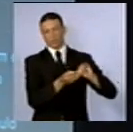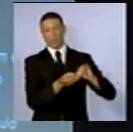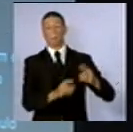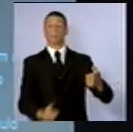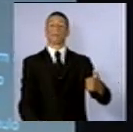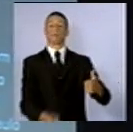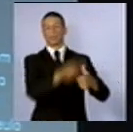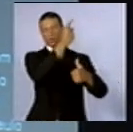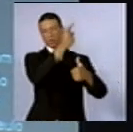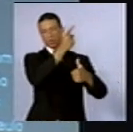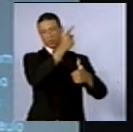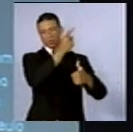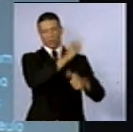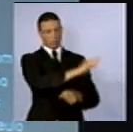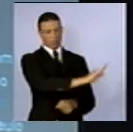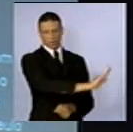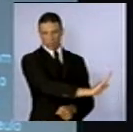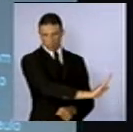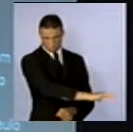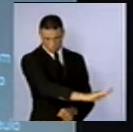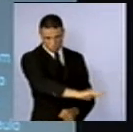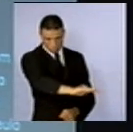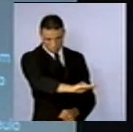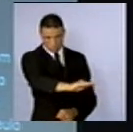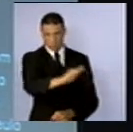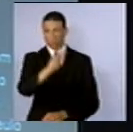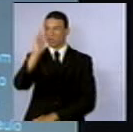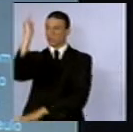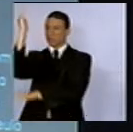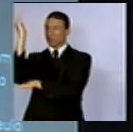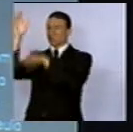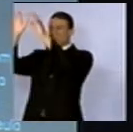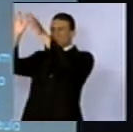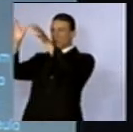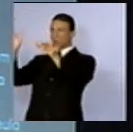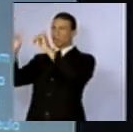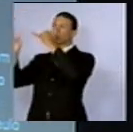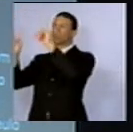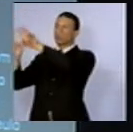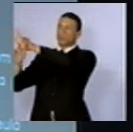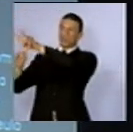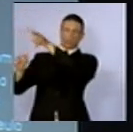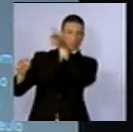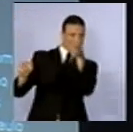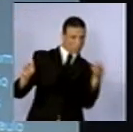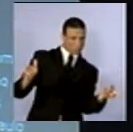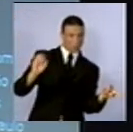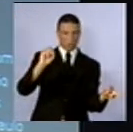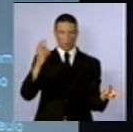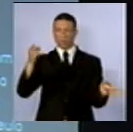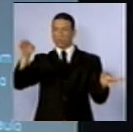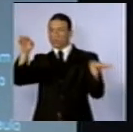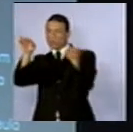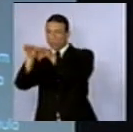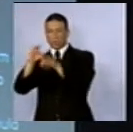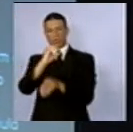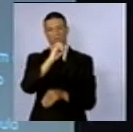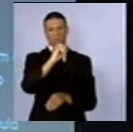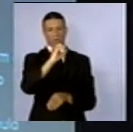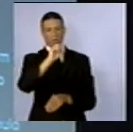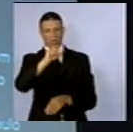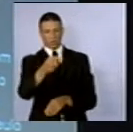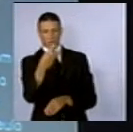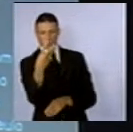conclusão crianças expostas a Campos magnéticos em níveis iguais ou superiores a 0,3